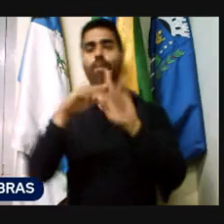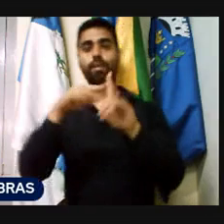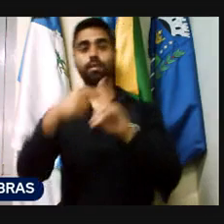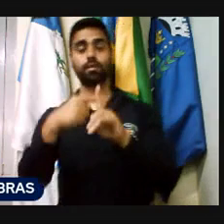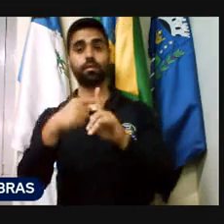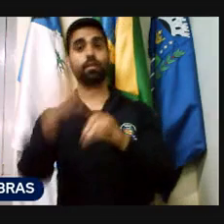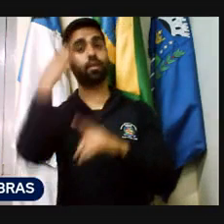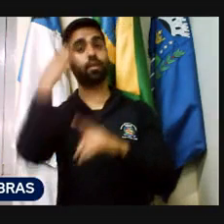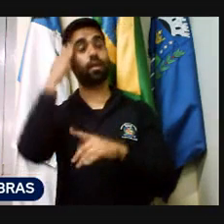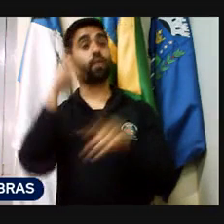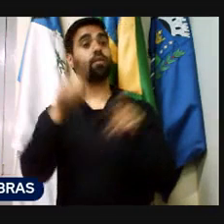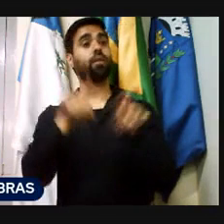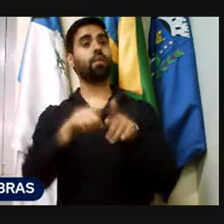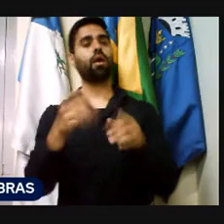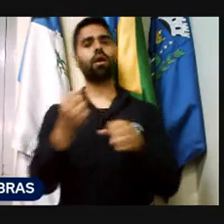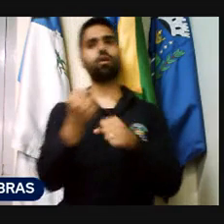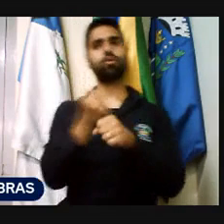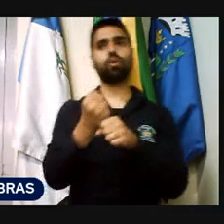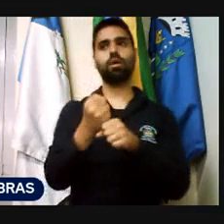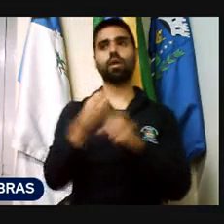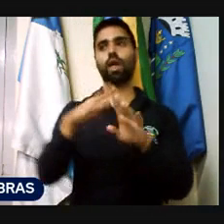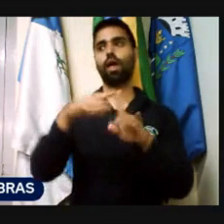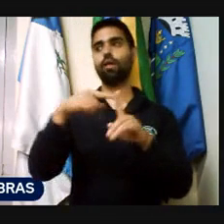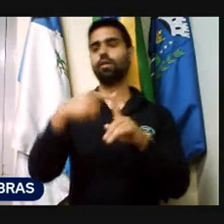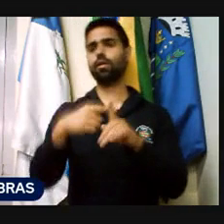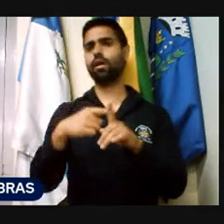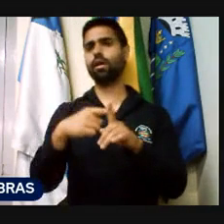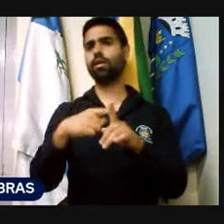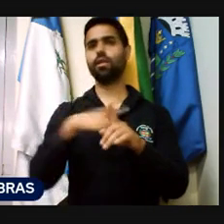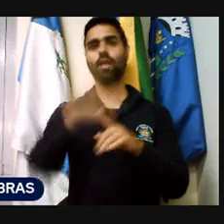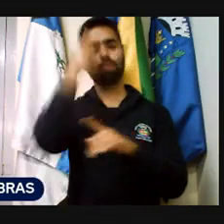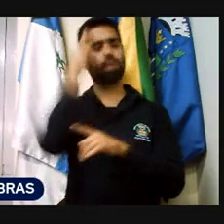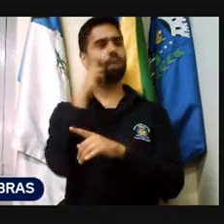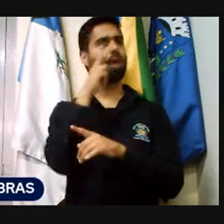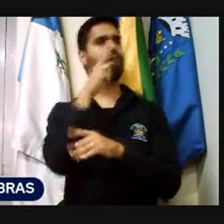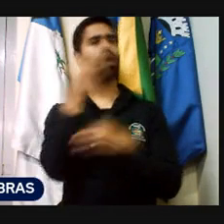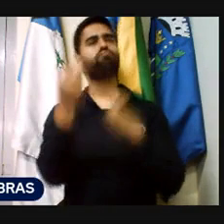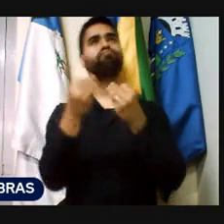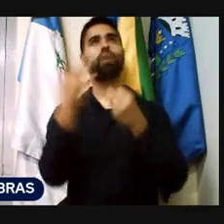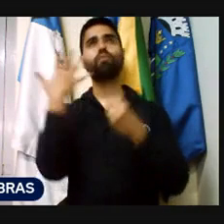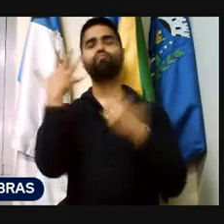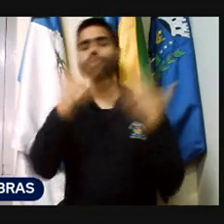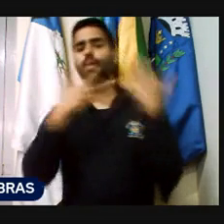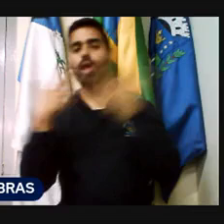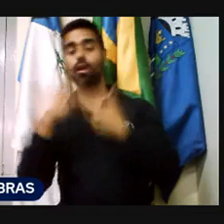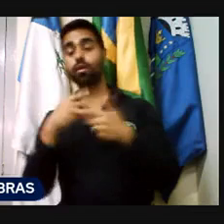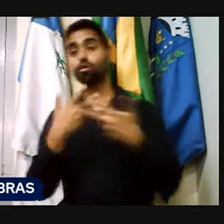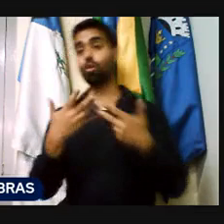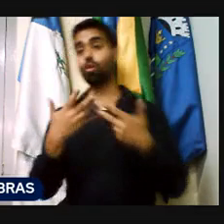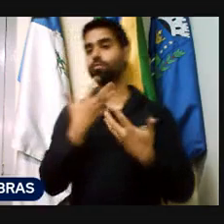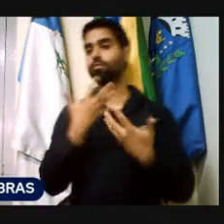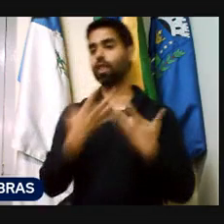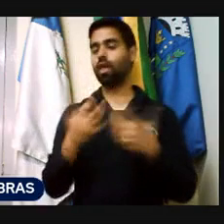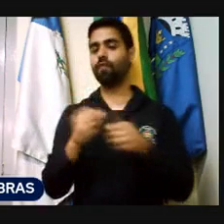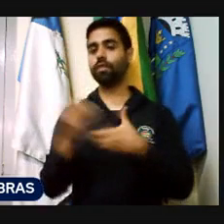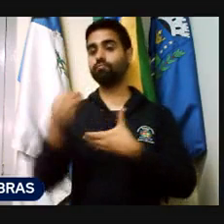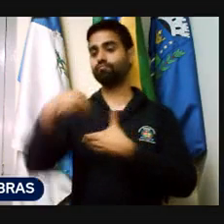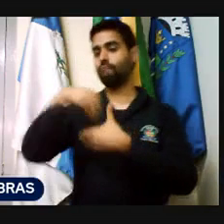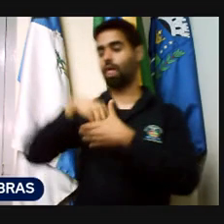Frisa-se nesta época do ano, as igrejas cristãs recebem muitos visitantes a fim de contemplar as lindas decorações natalinas montadas no interior das